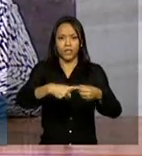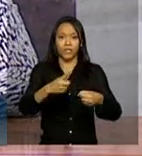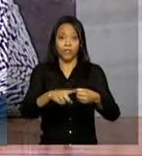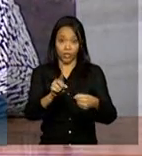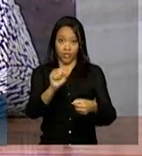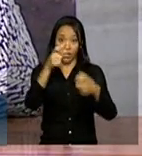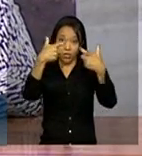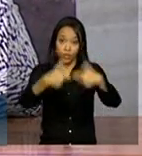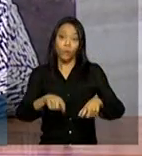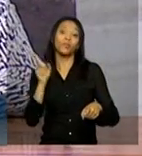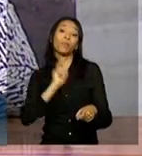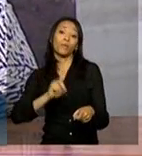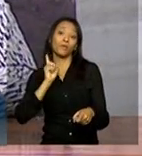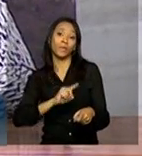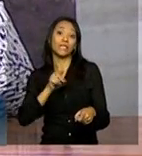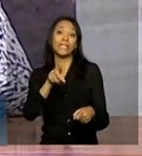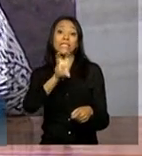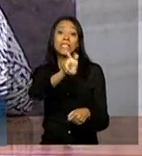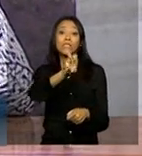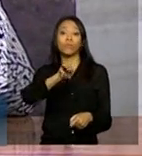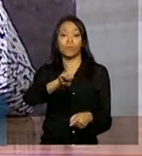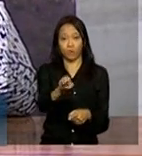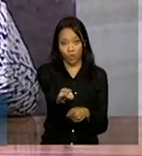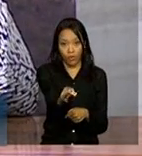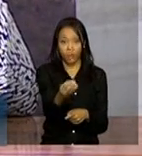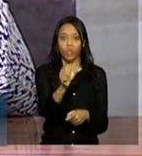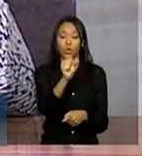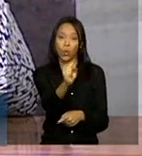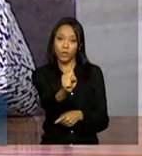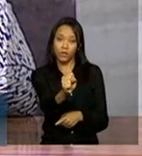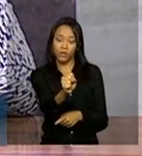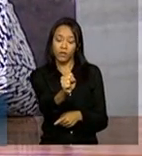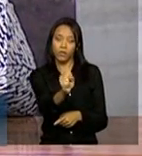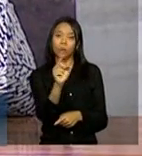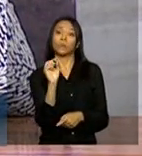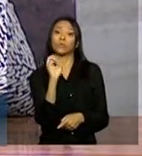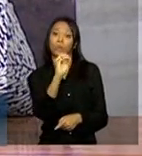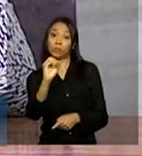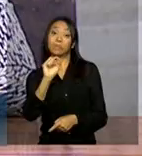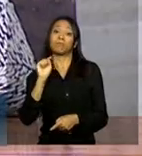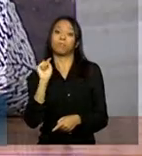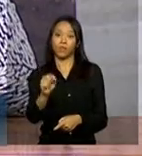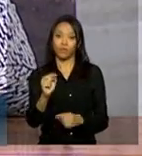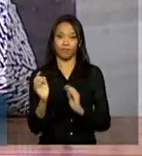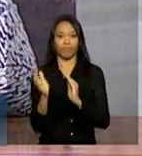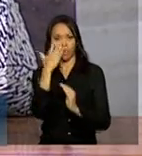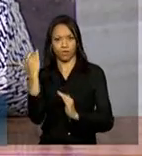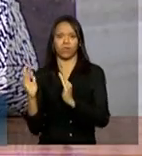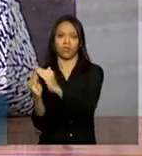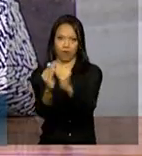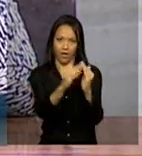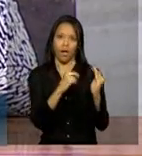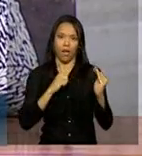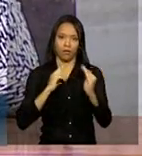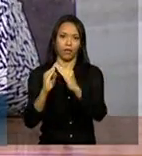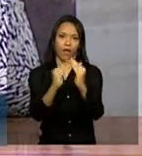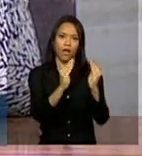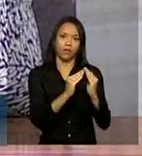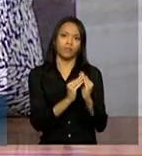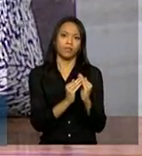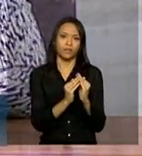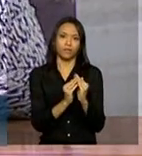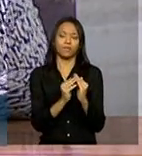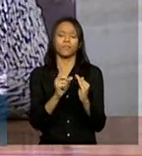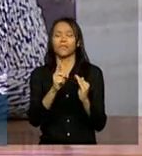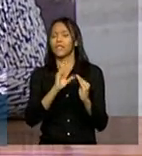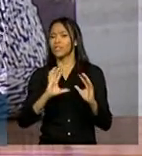que é a terceira maior do país, tem 5 milhões e 800 mil habitantes. É mais do que cada um dos